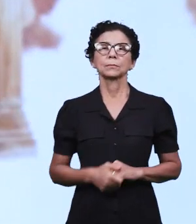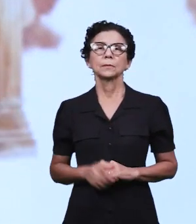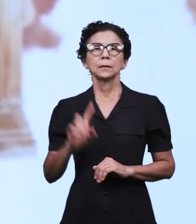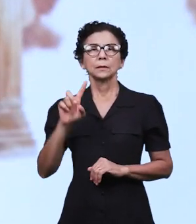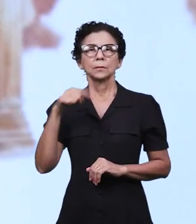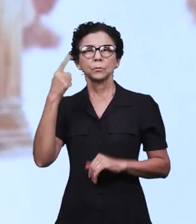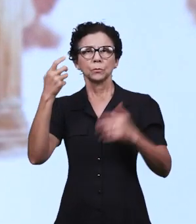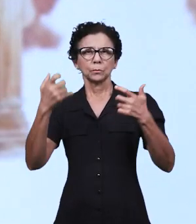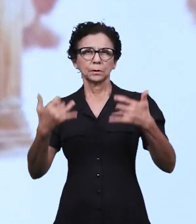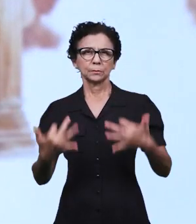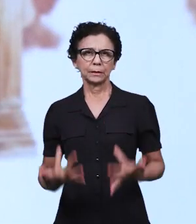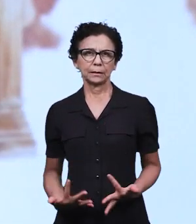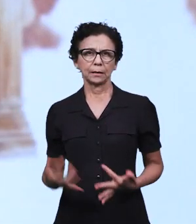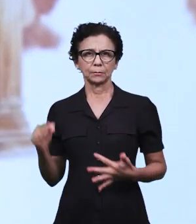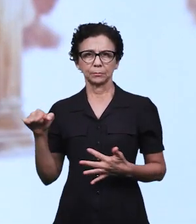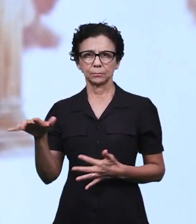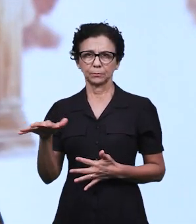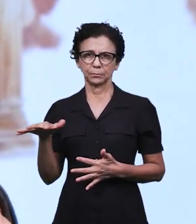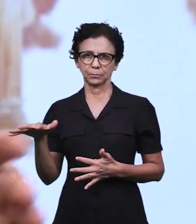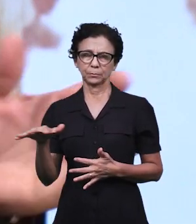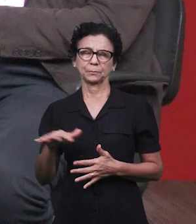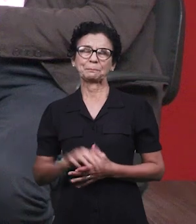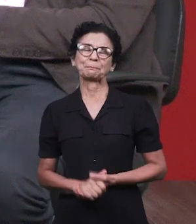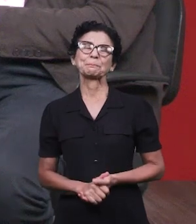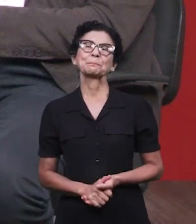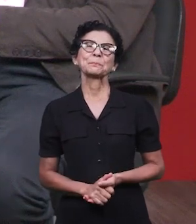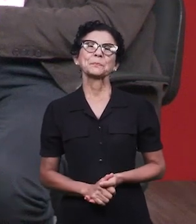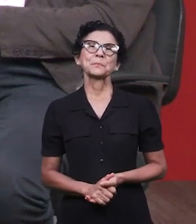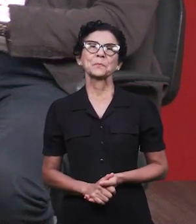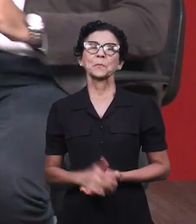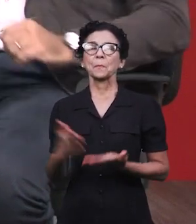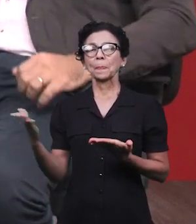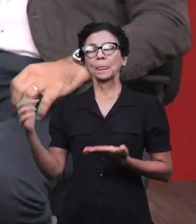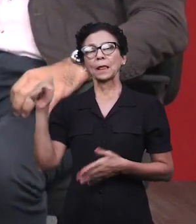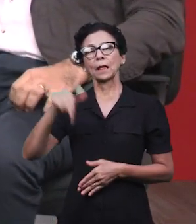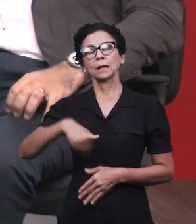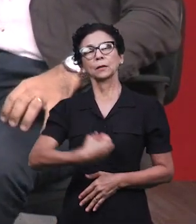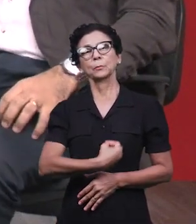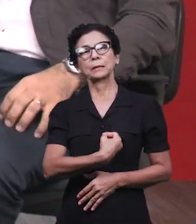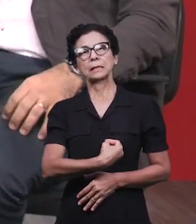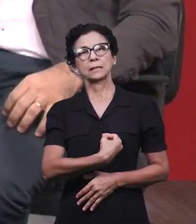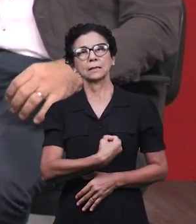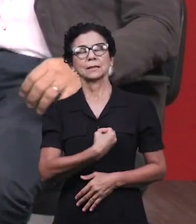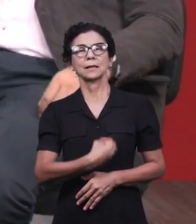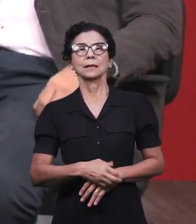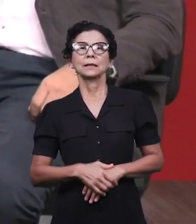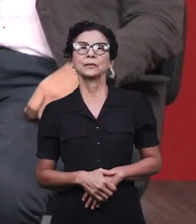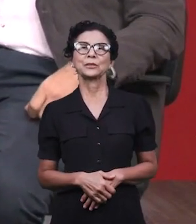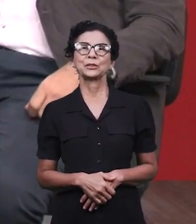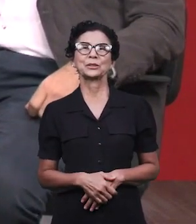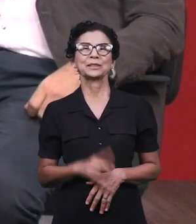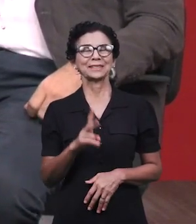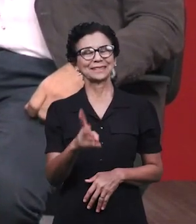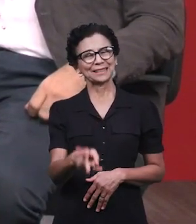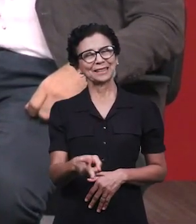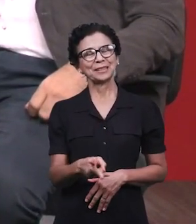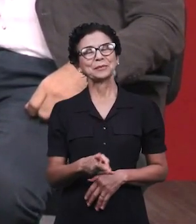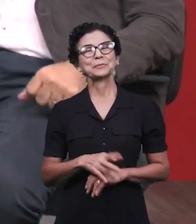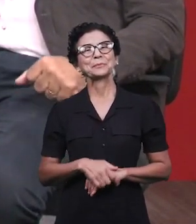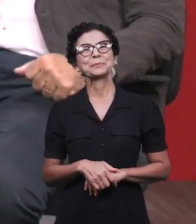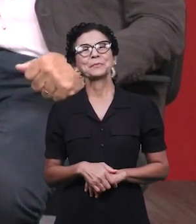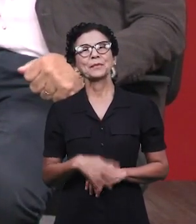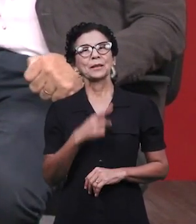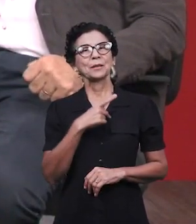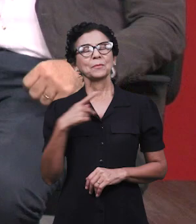de Cesareia Marítima. Estou aqui com os nossos participantes de sempre, pastor